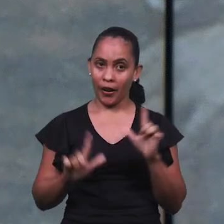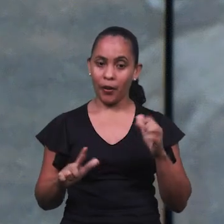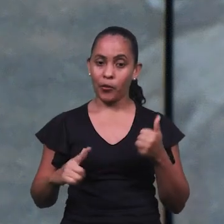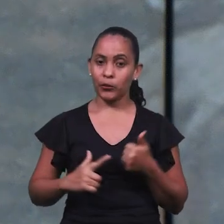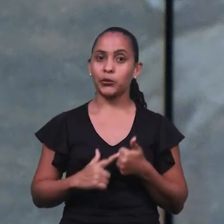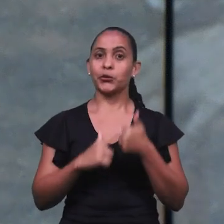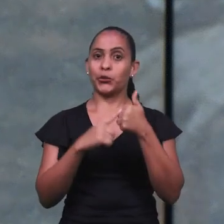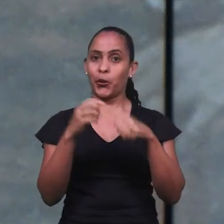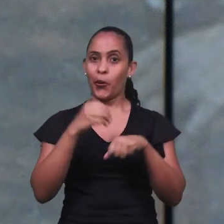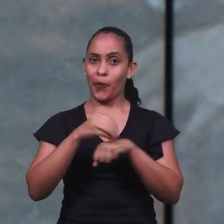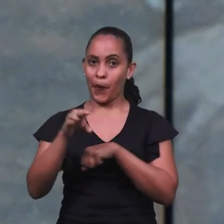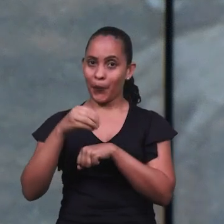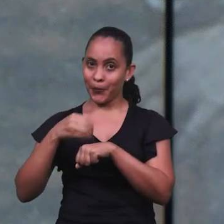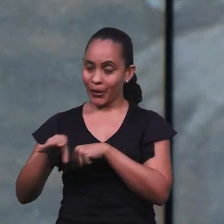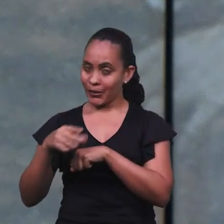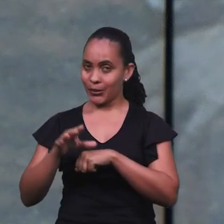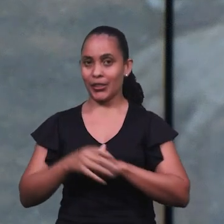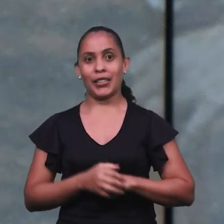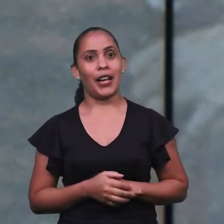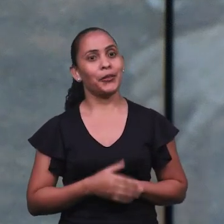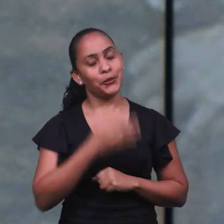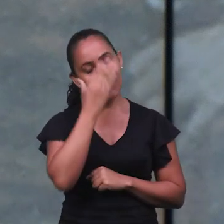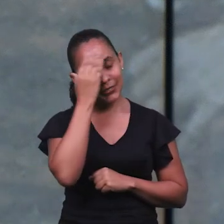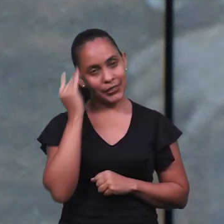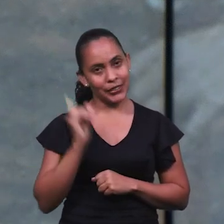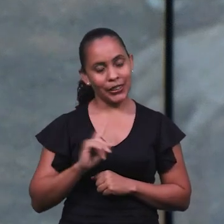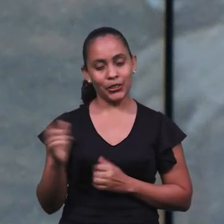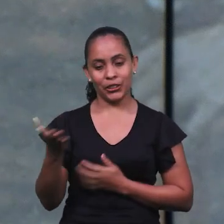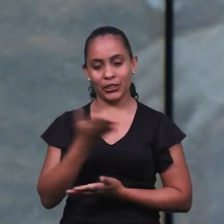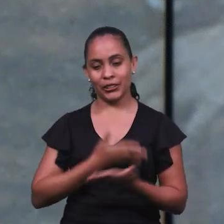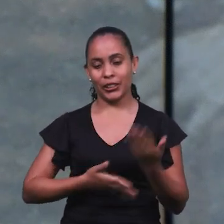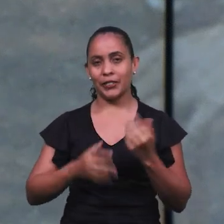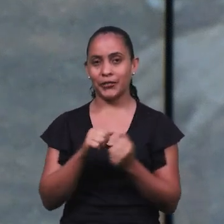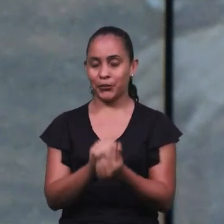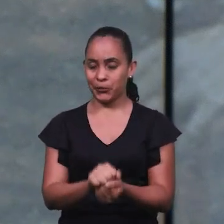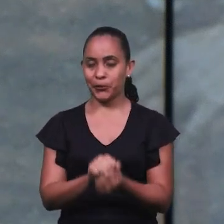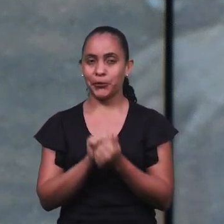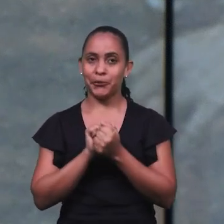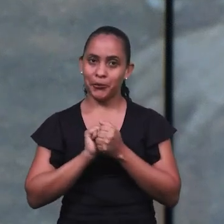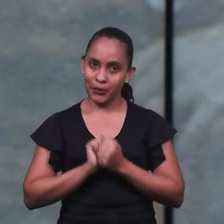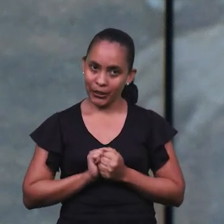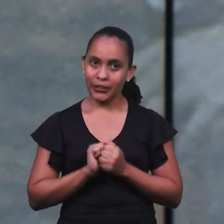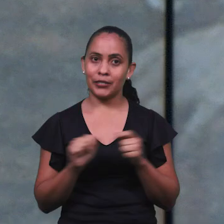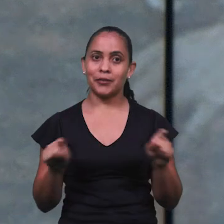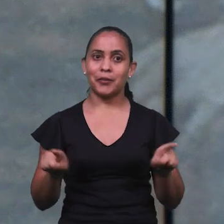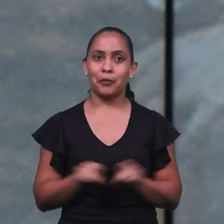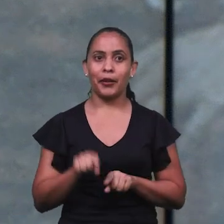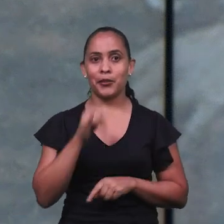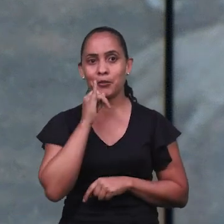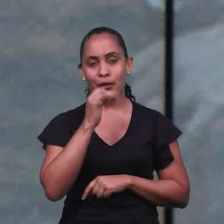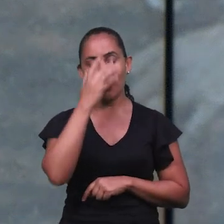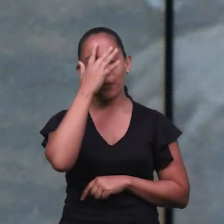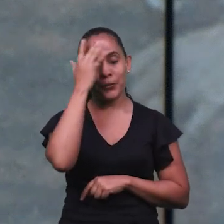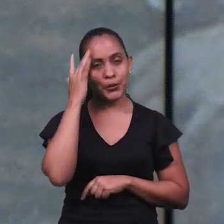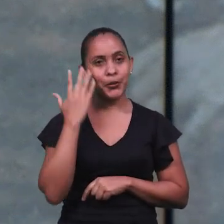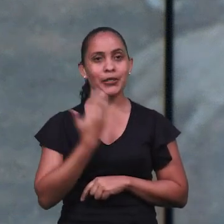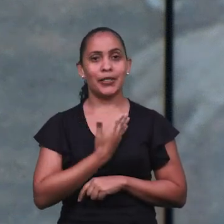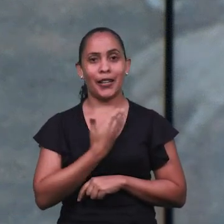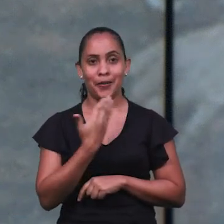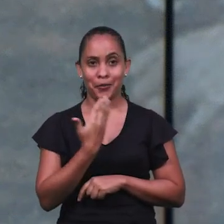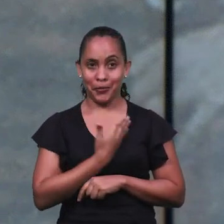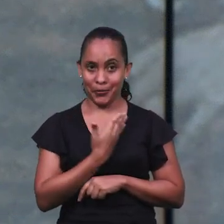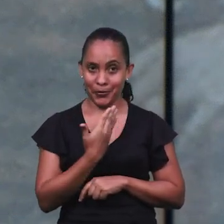Não esqueça de curtir, comentar e compartilhar. Não esqueça de interagir com a gente e de falar para pessoas,